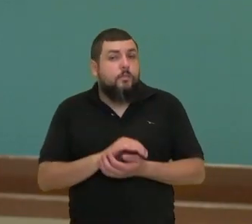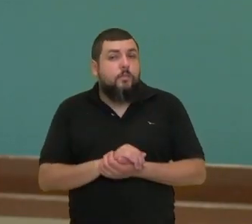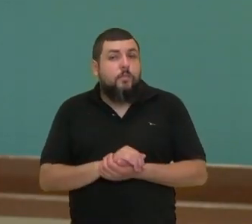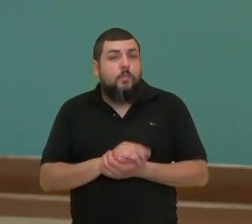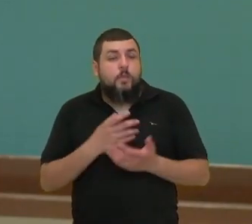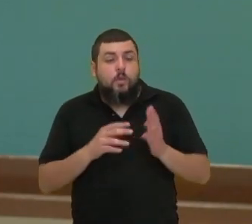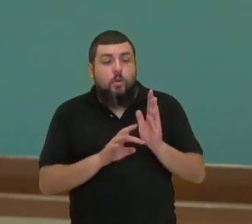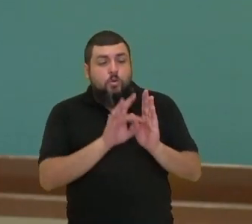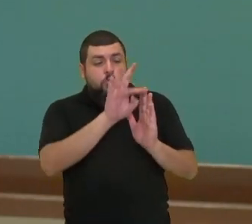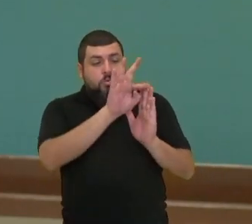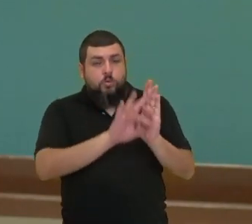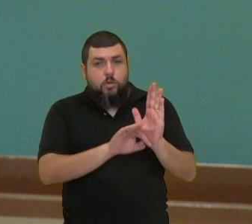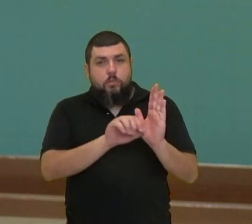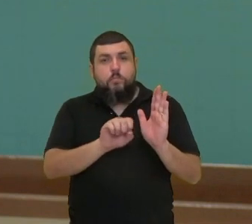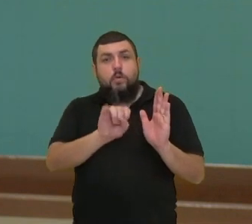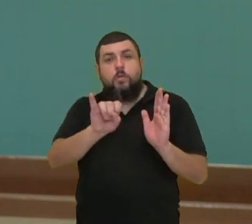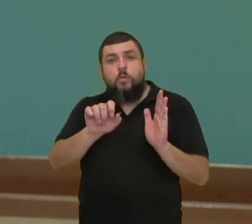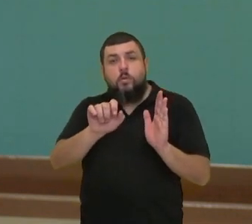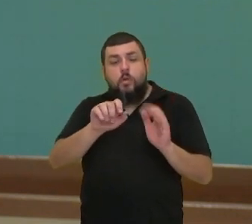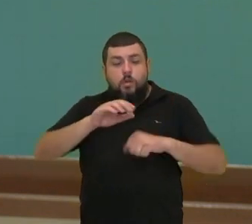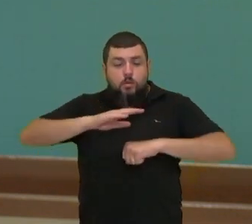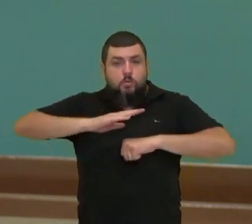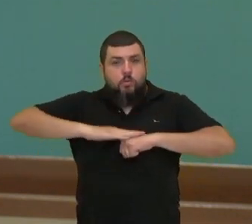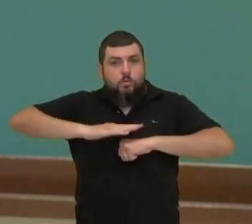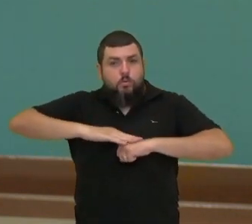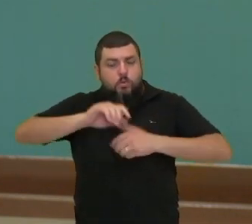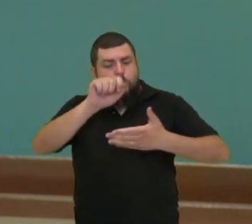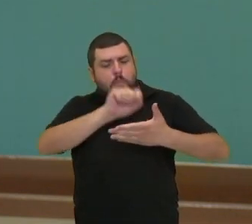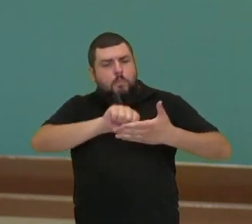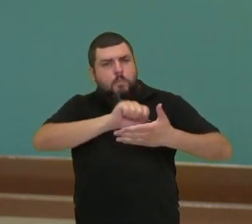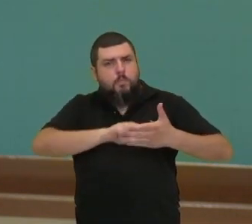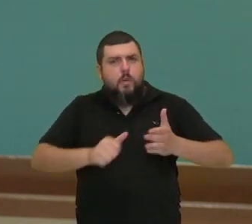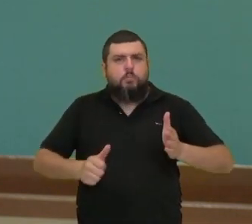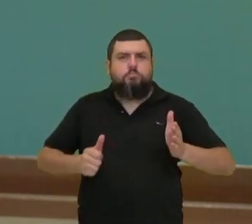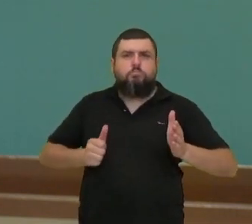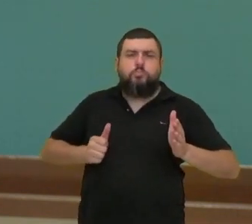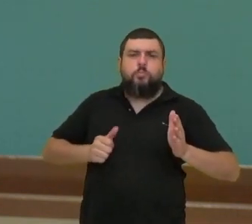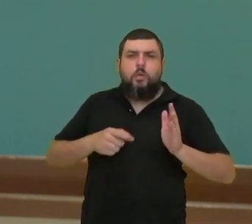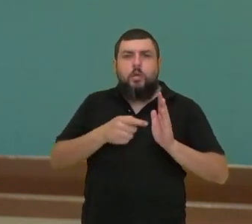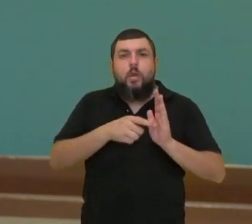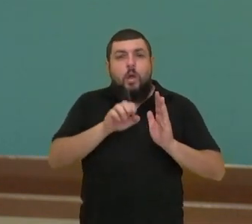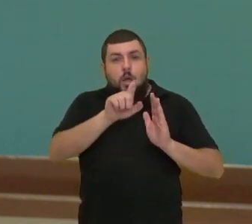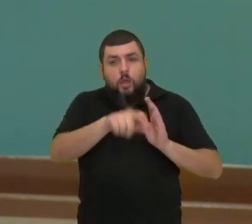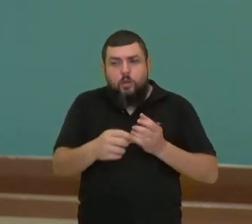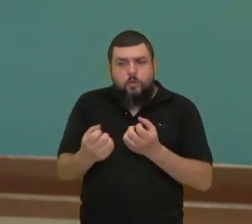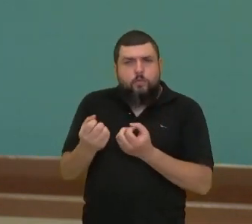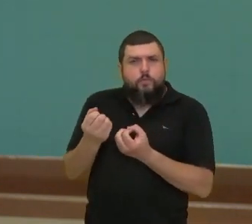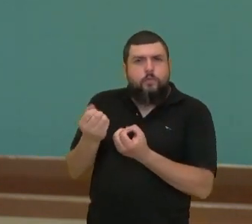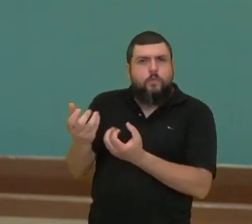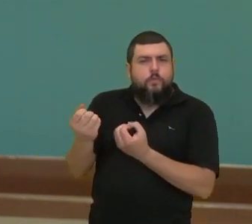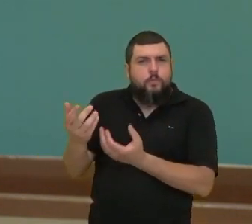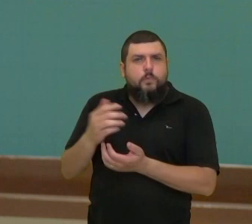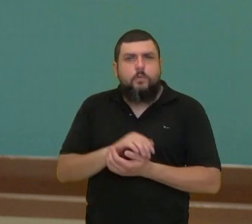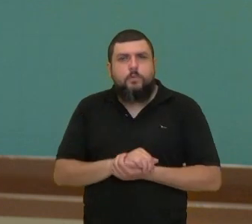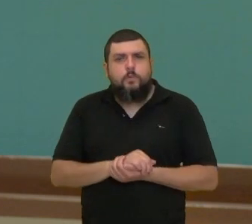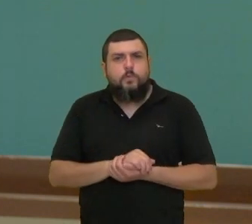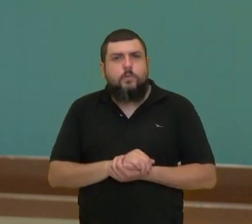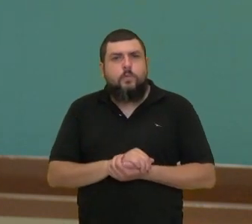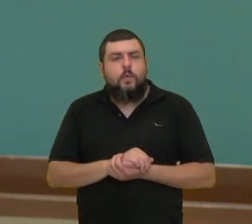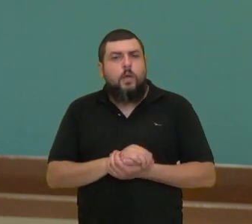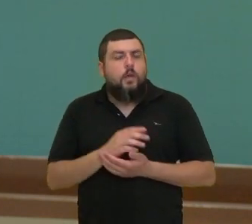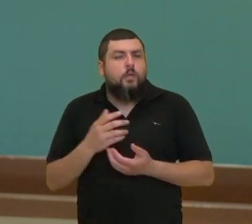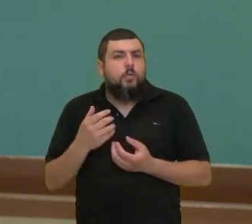a reportagem, a notícia, tem o objetivo de informar o leitor, de deixar a par